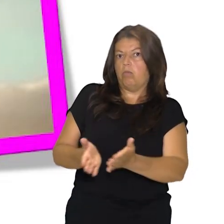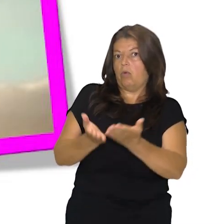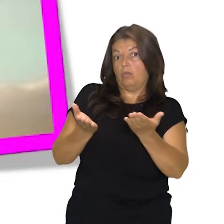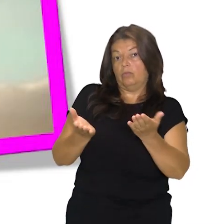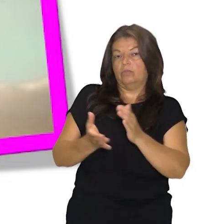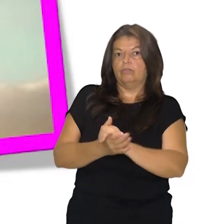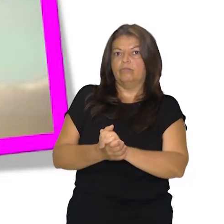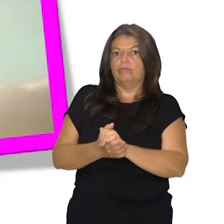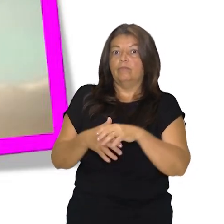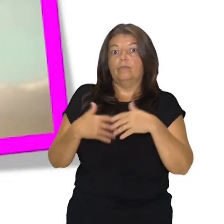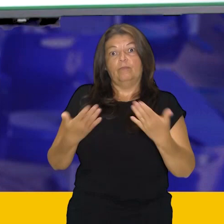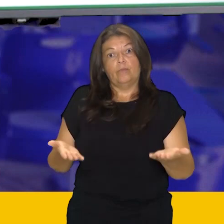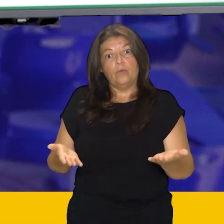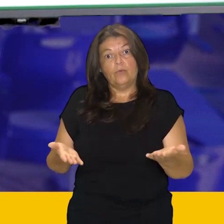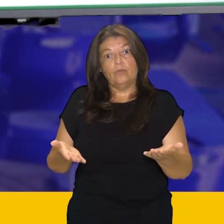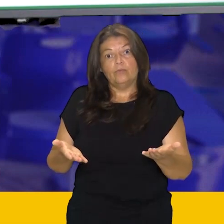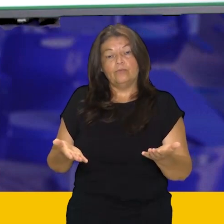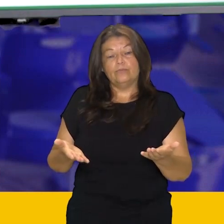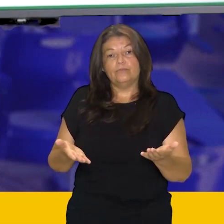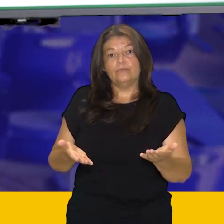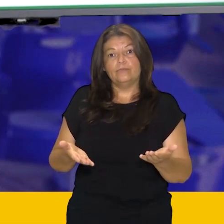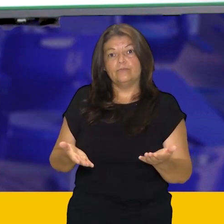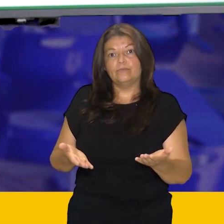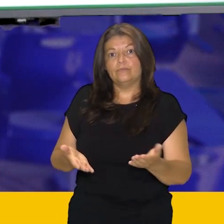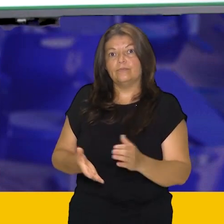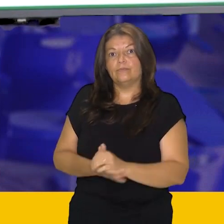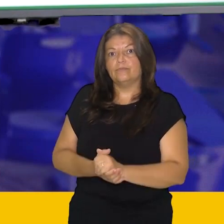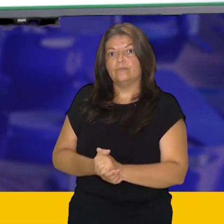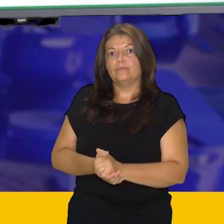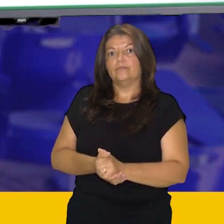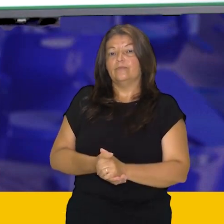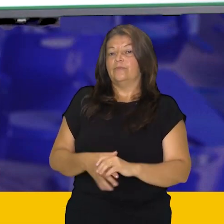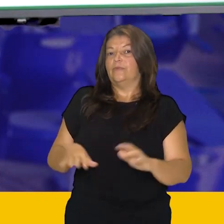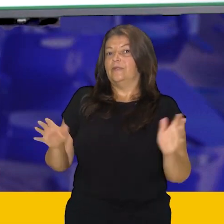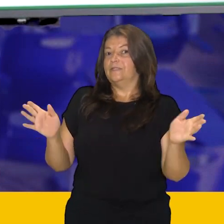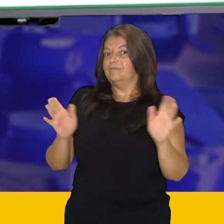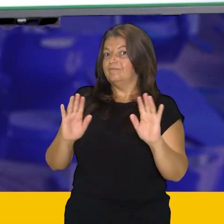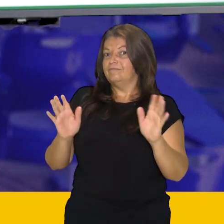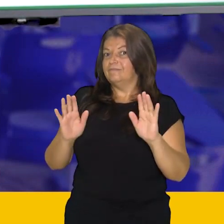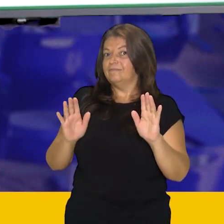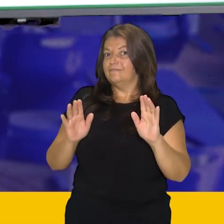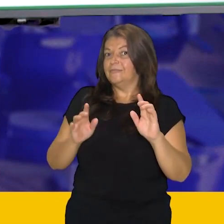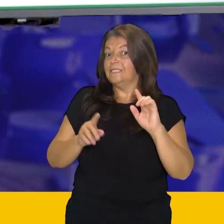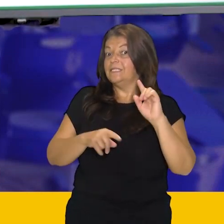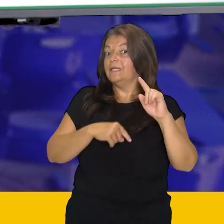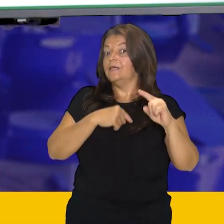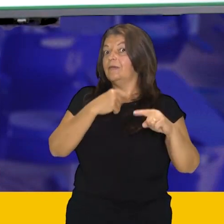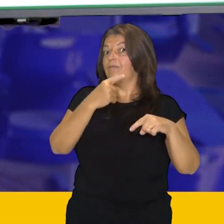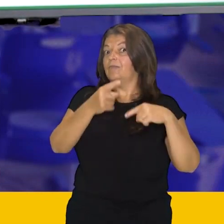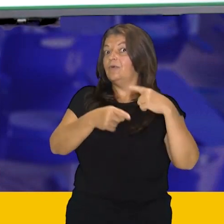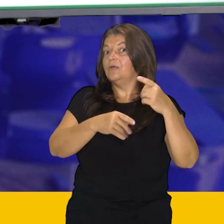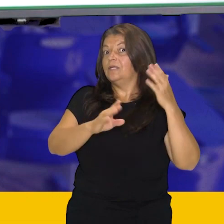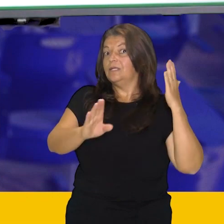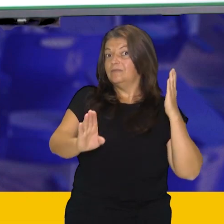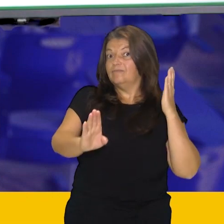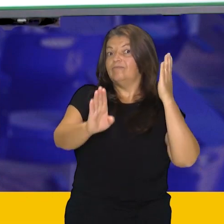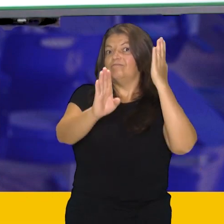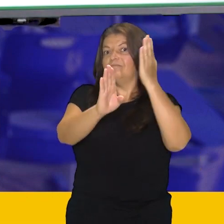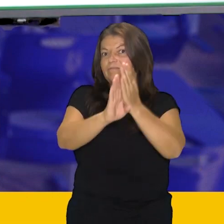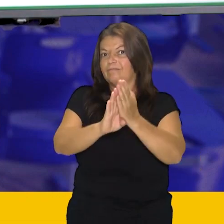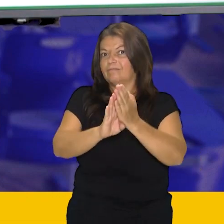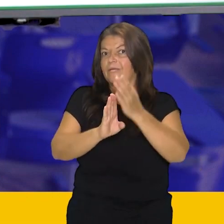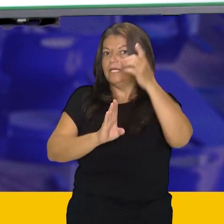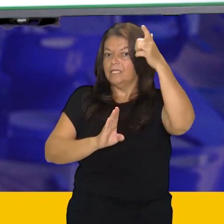Bom, gente, ficamos por aqui. Até o próximo encontro. No próximo encontro, retomaremos algumas